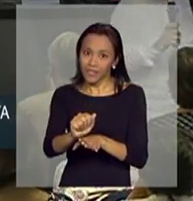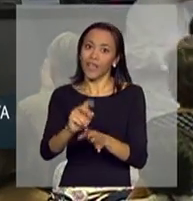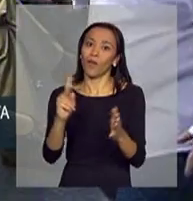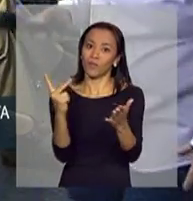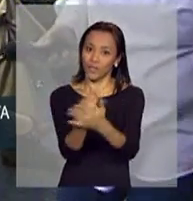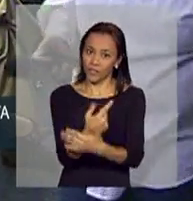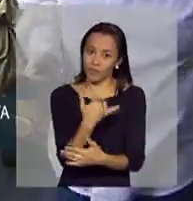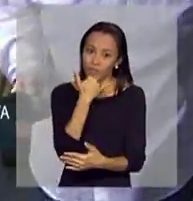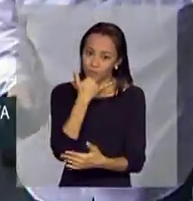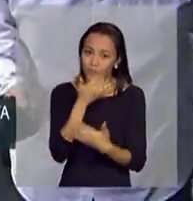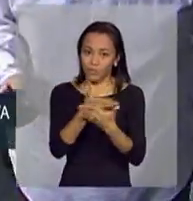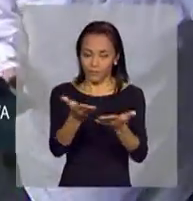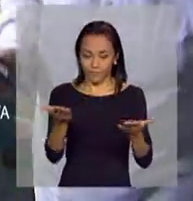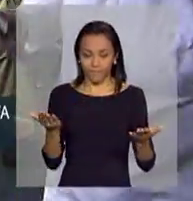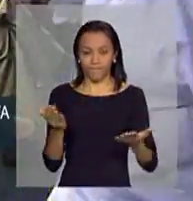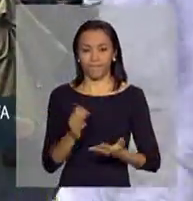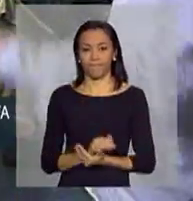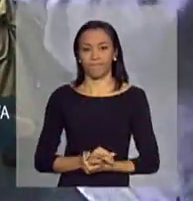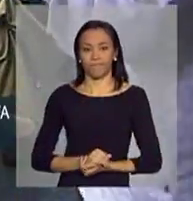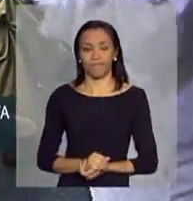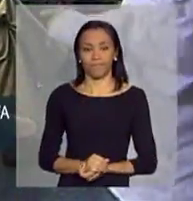tá?